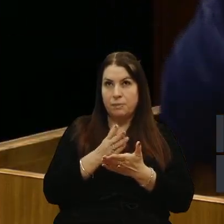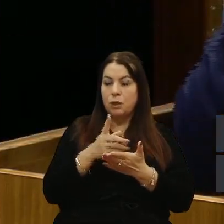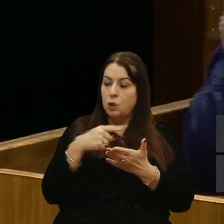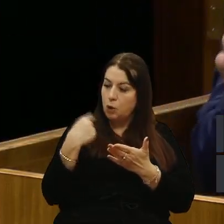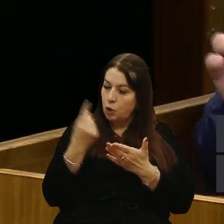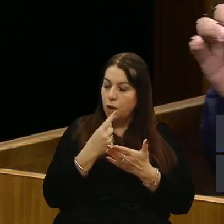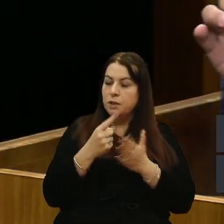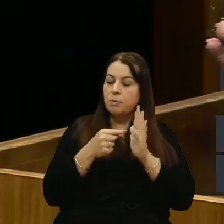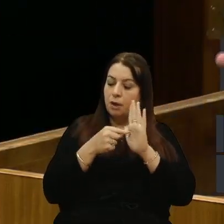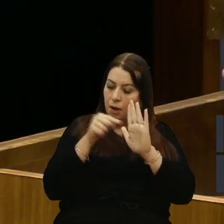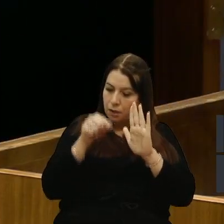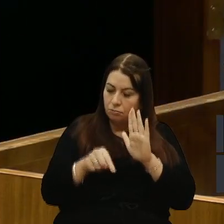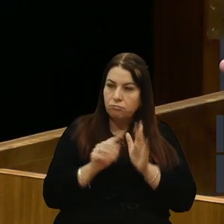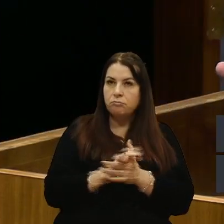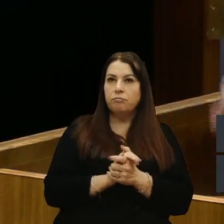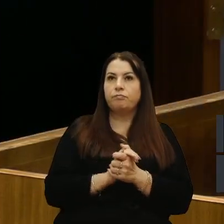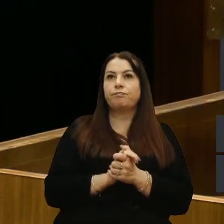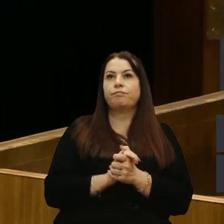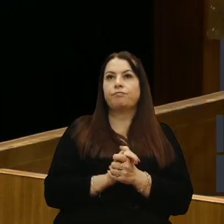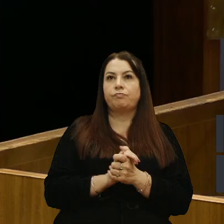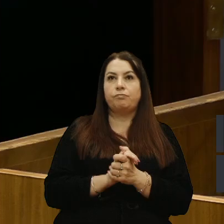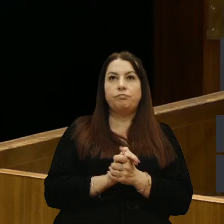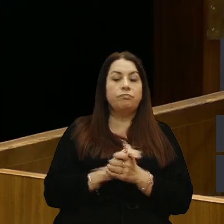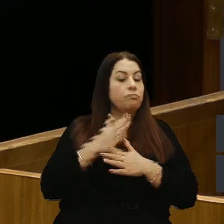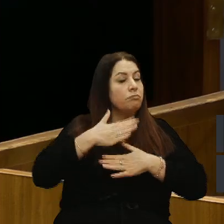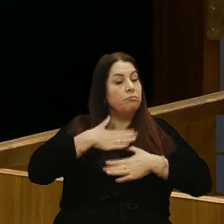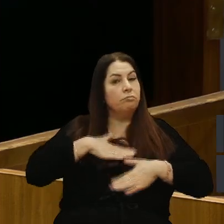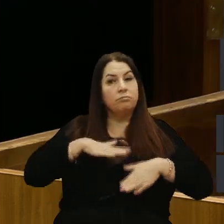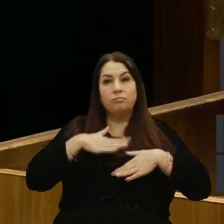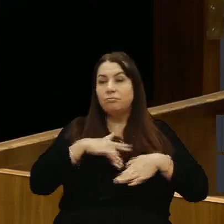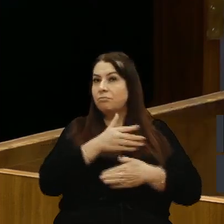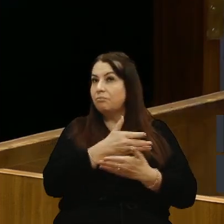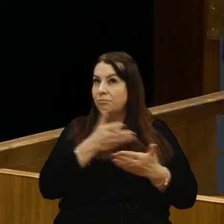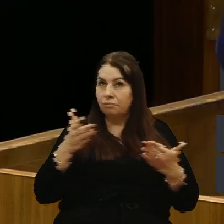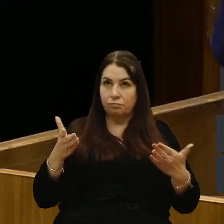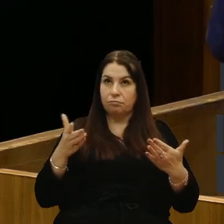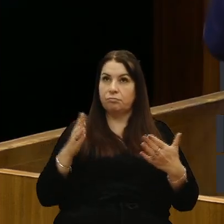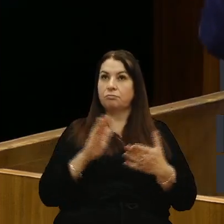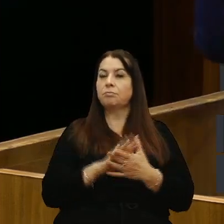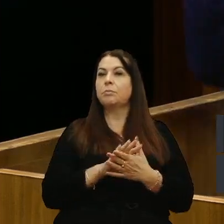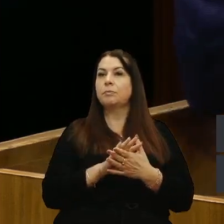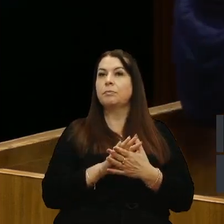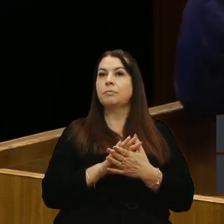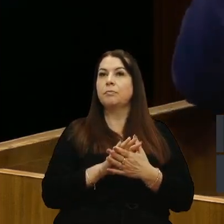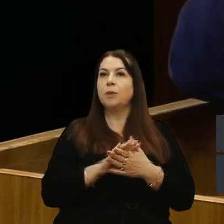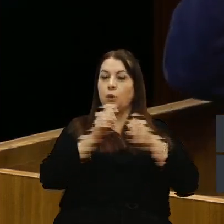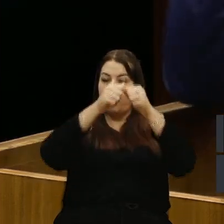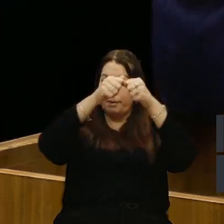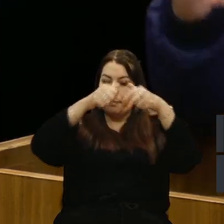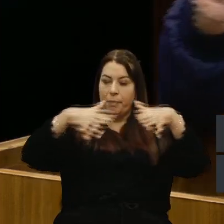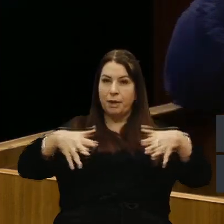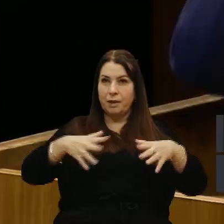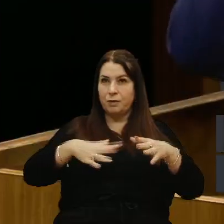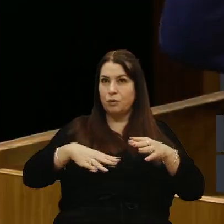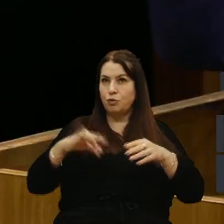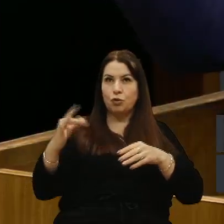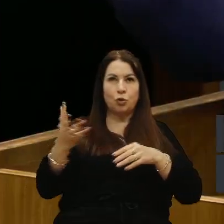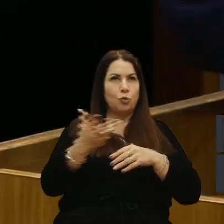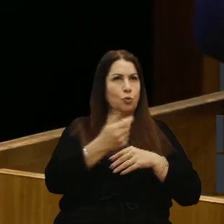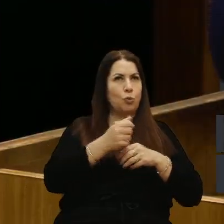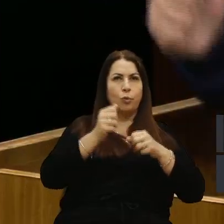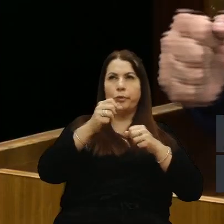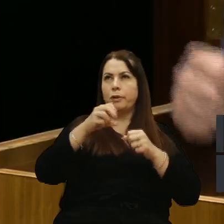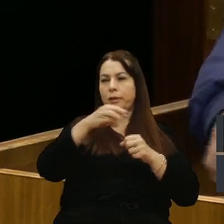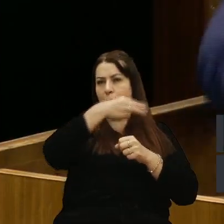vamos estar aqui, olha só, fiquem tranquilos, com a bênção dos orixás, de Nossa Senhora